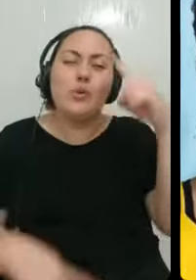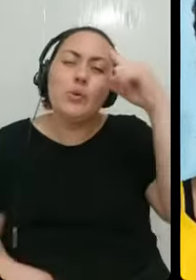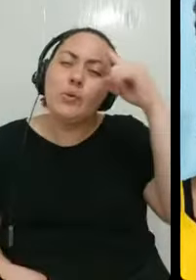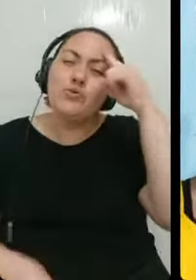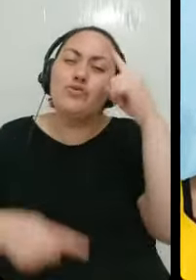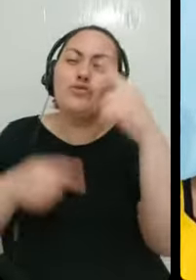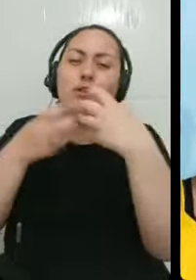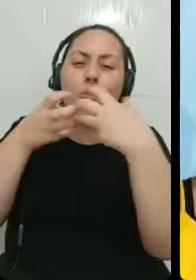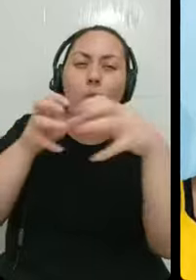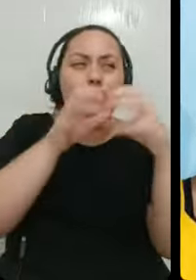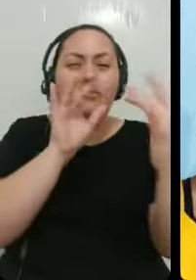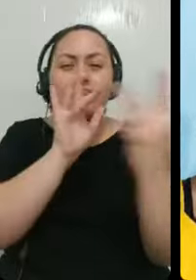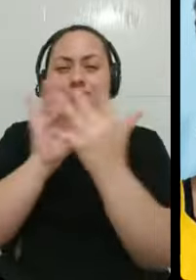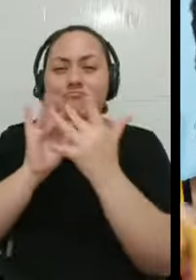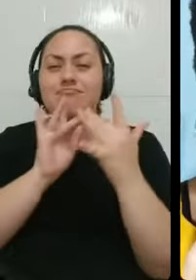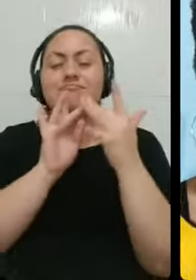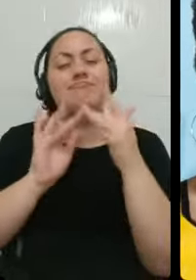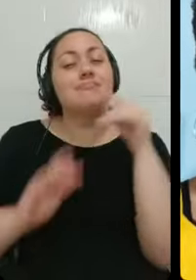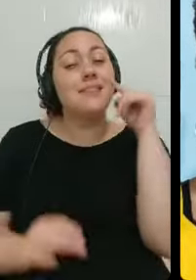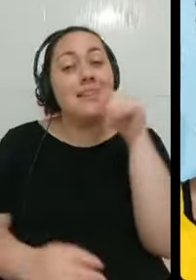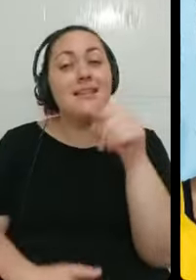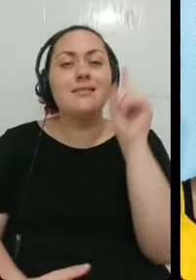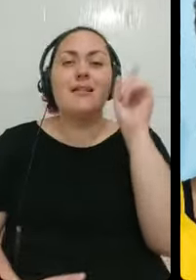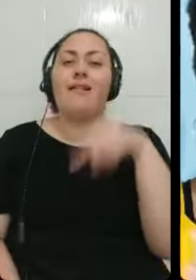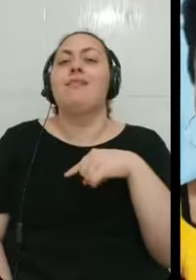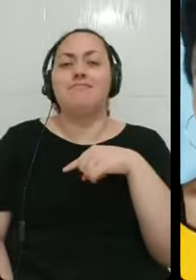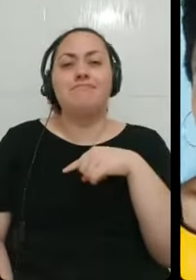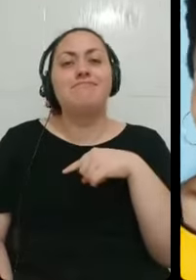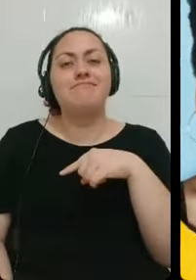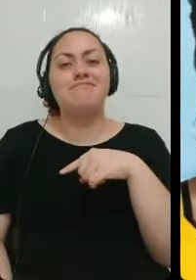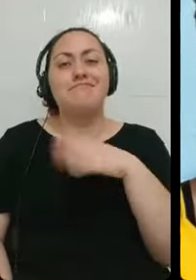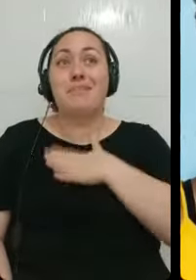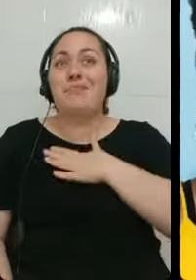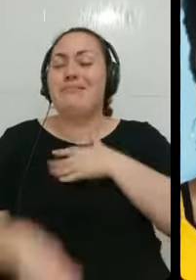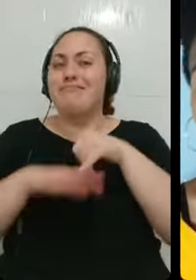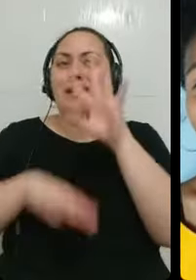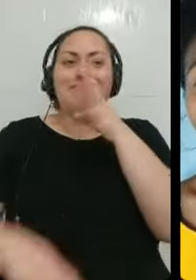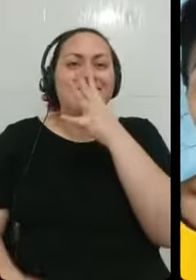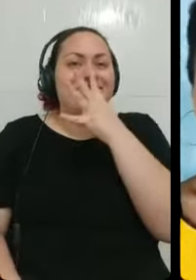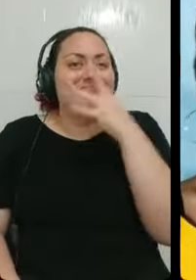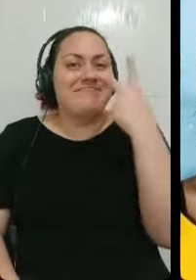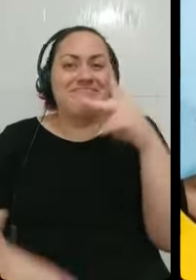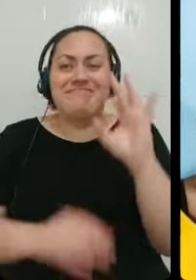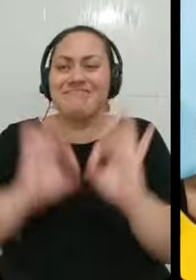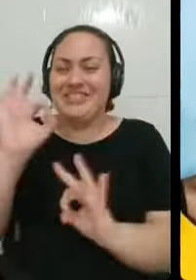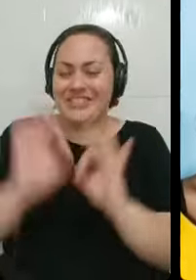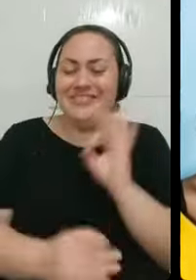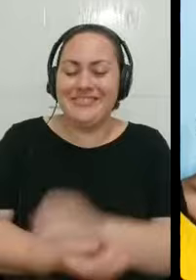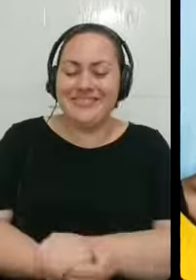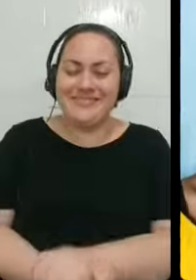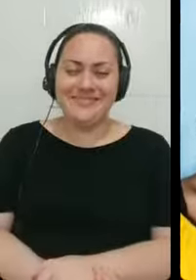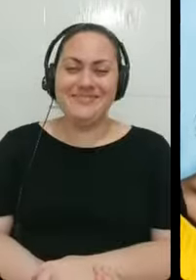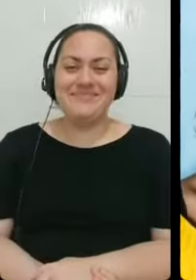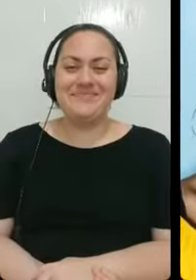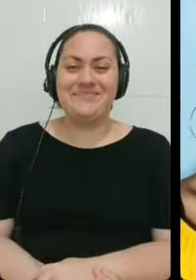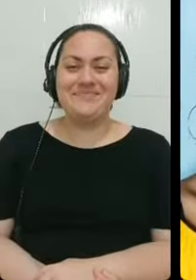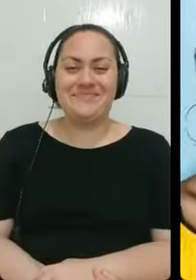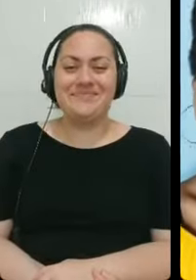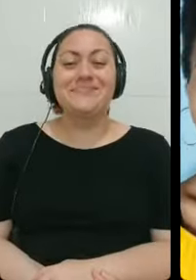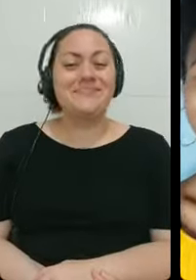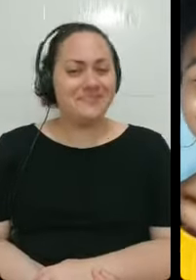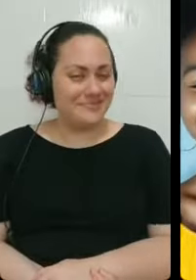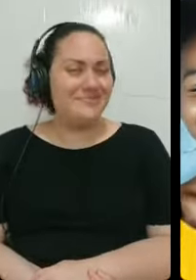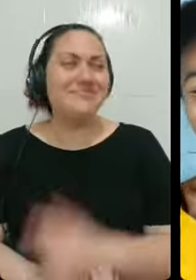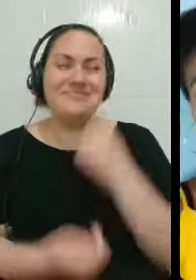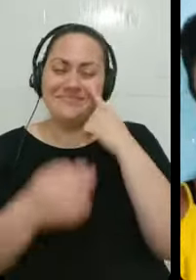então eu acho que isso é uma das coisas, assim, mais incríveis que tem no projeto, de verdade. Sim, dá para ver o